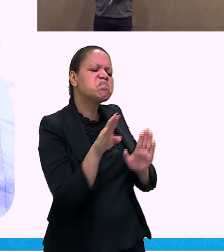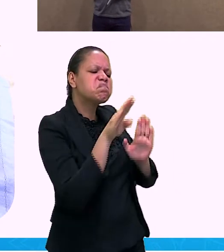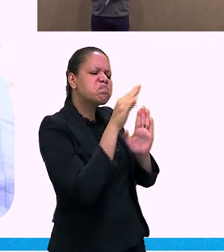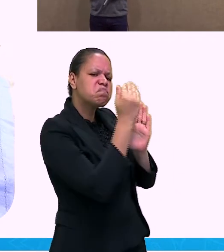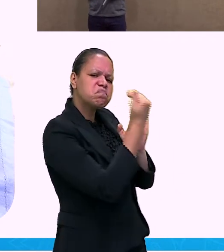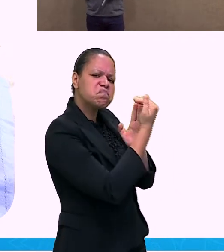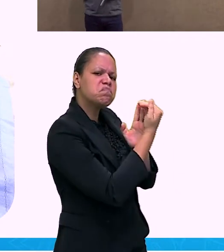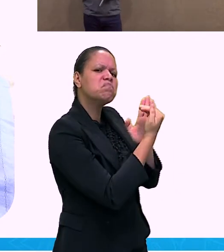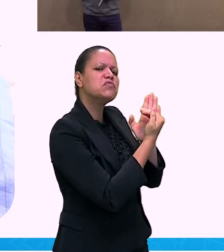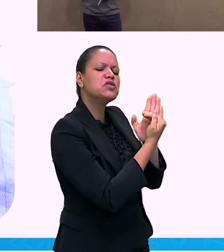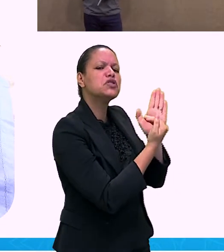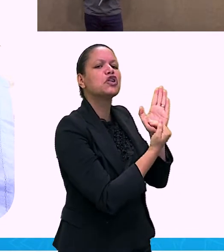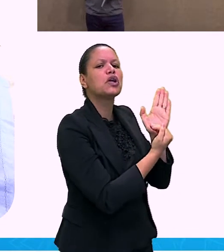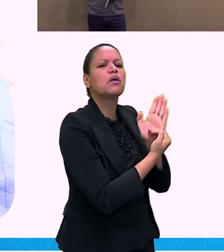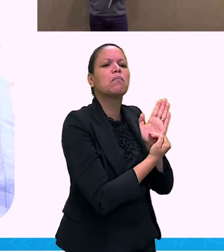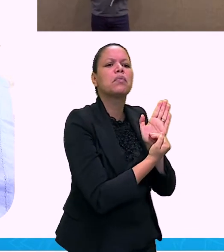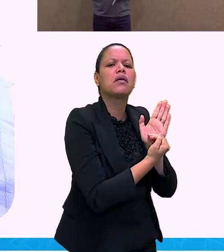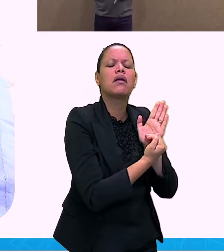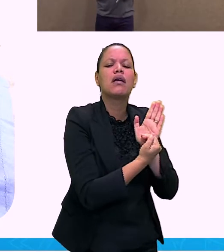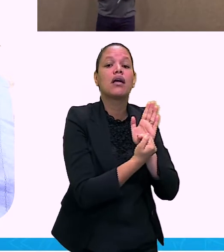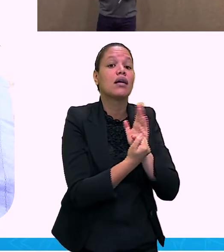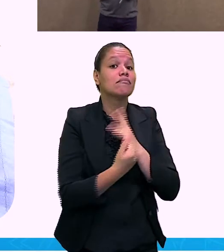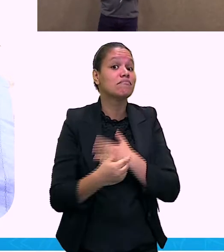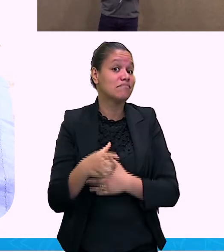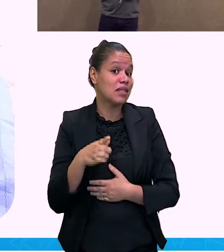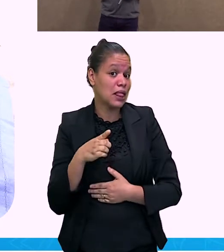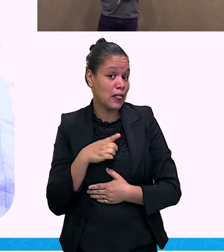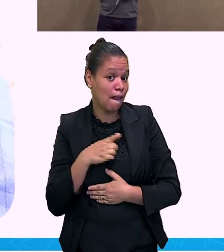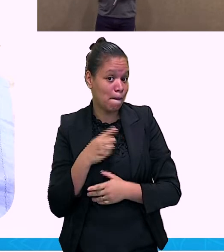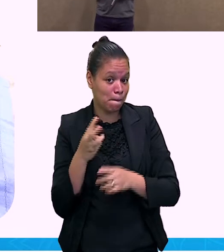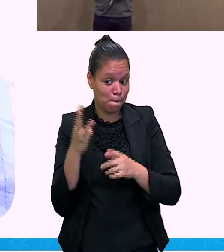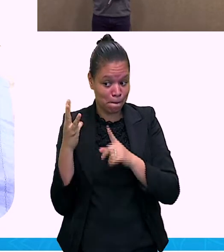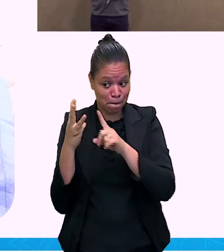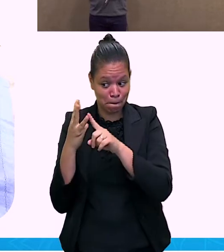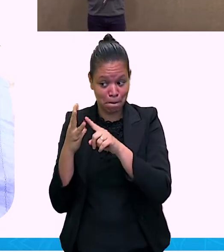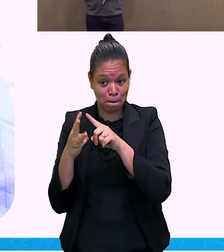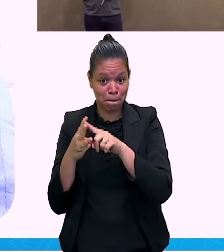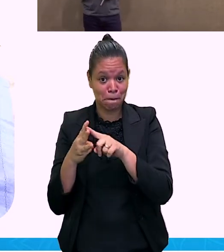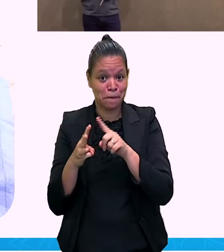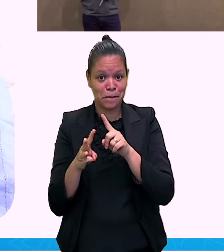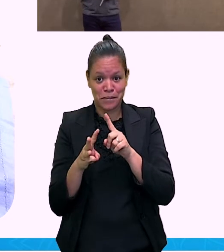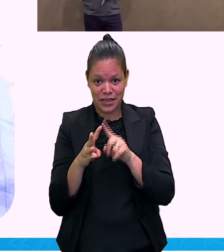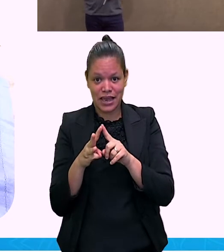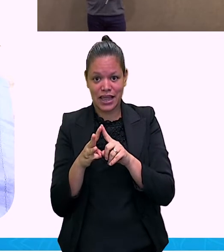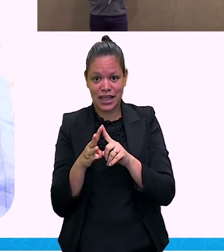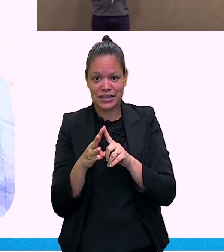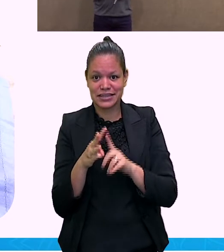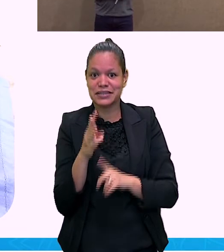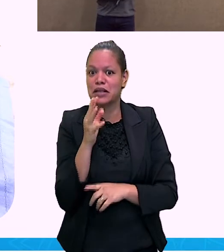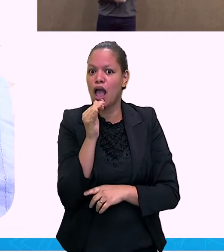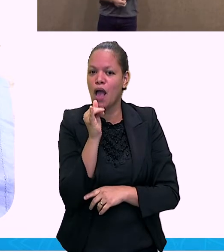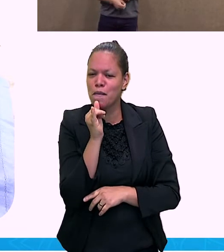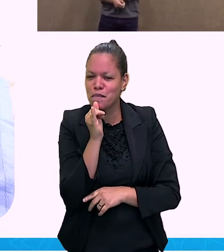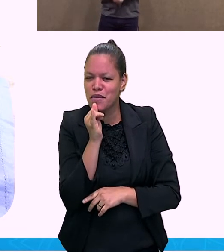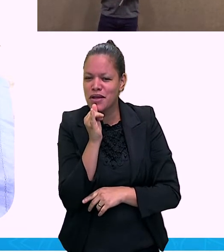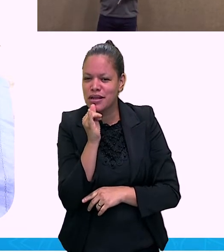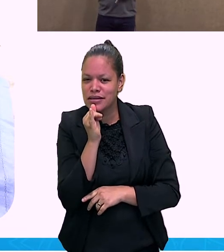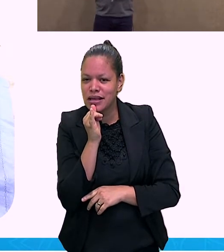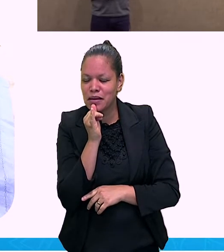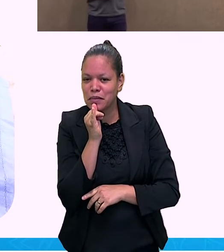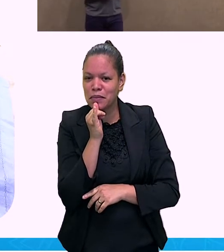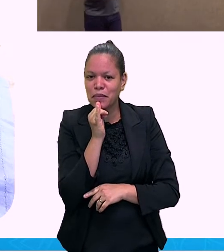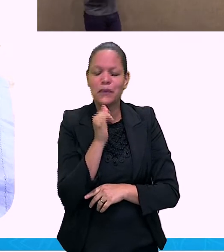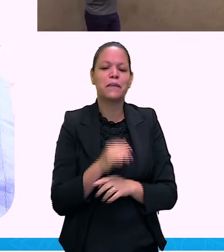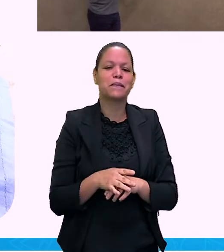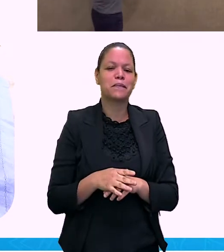dos estados da nossa região, eu peguei aqui 3 pratos típicos, por exemplo, da região do Espírito Santo,